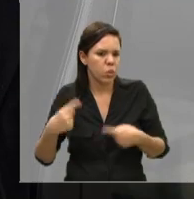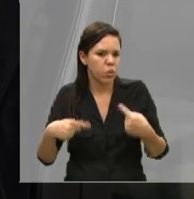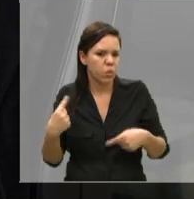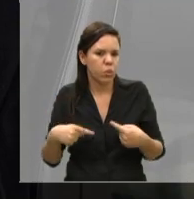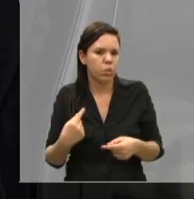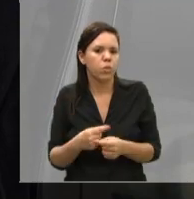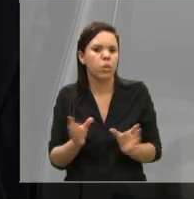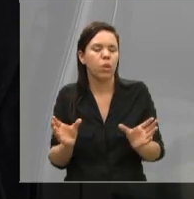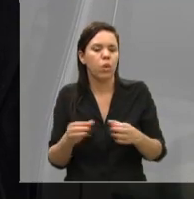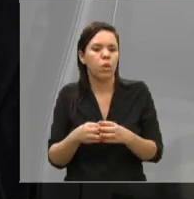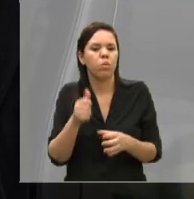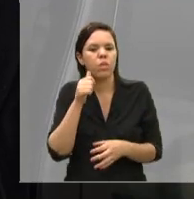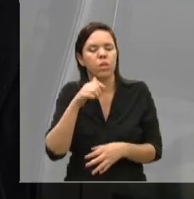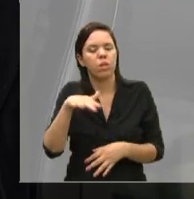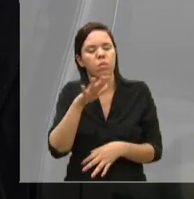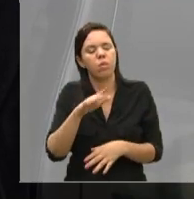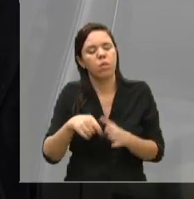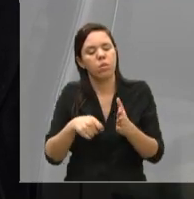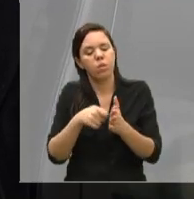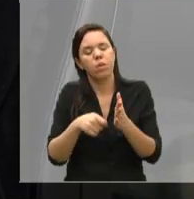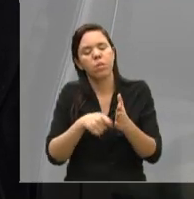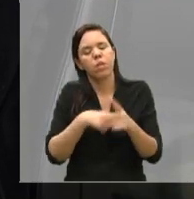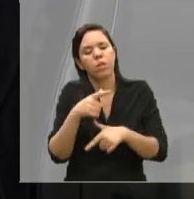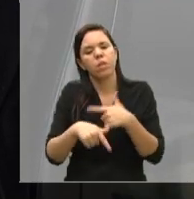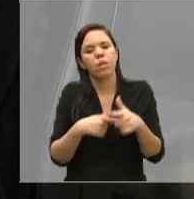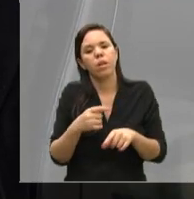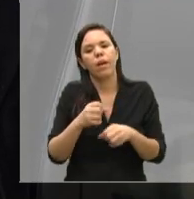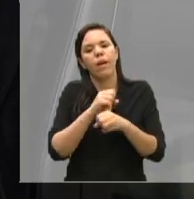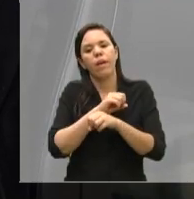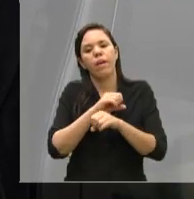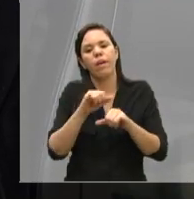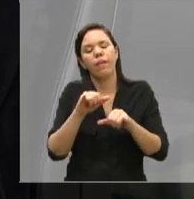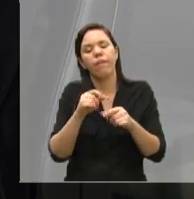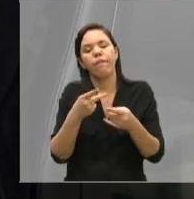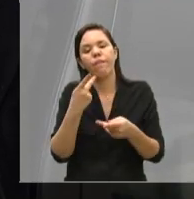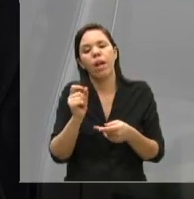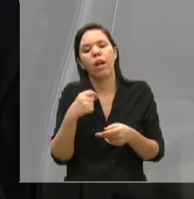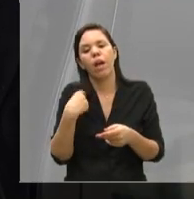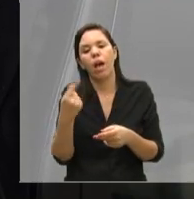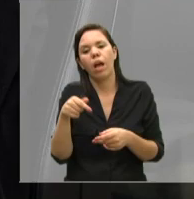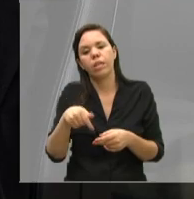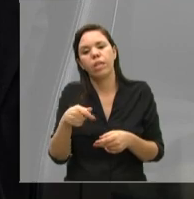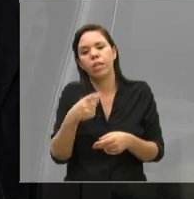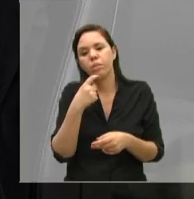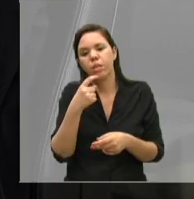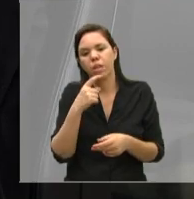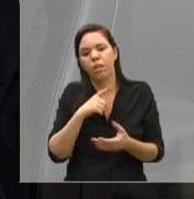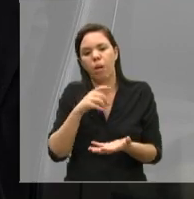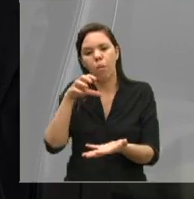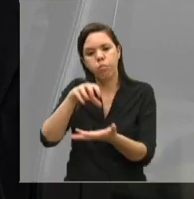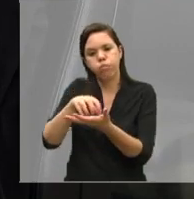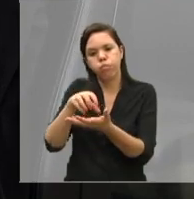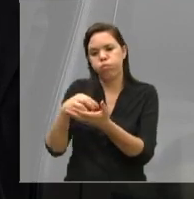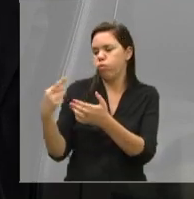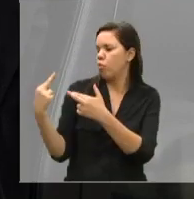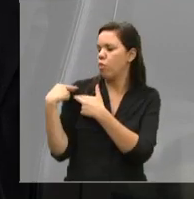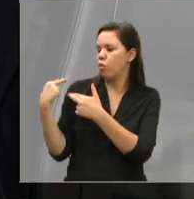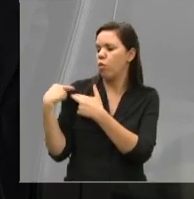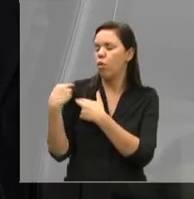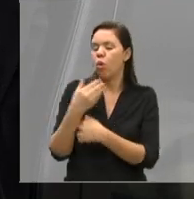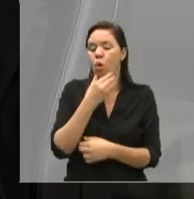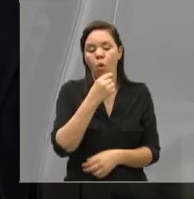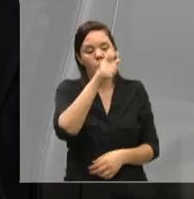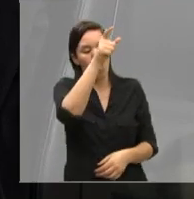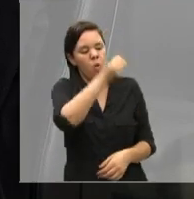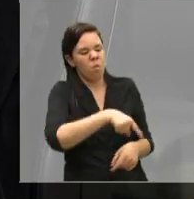e na Comissão da Mulher a gente tem trabalhado é a necessidade de trazer para Campinas um centro de responsabilização do homem